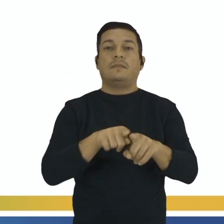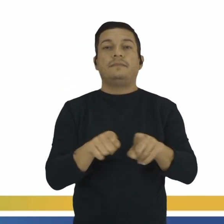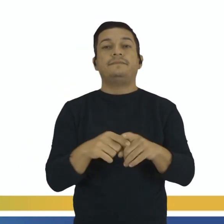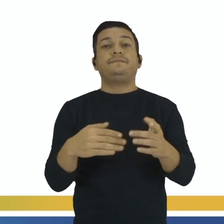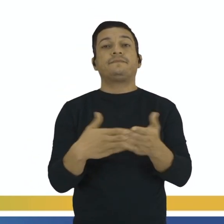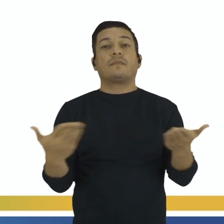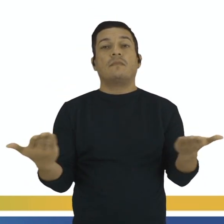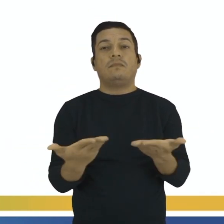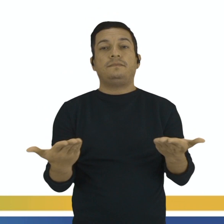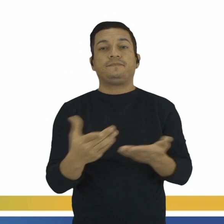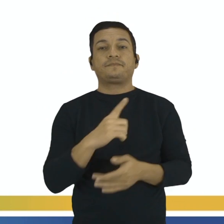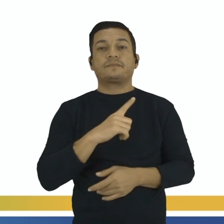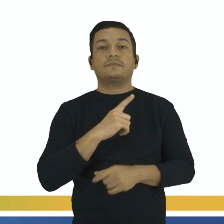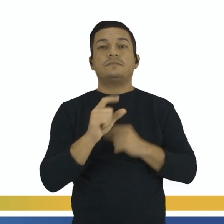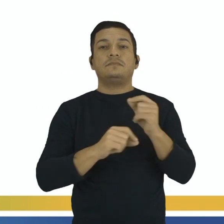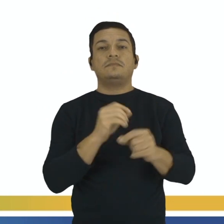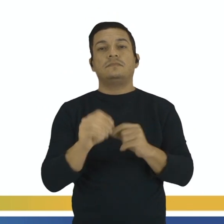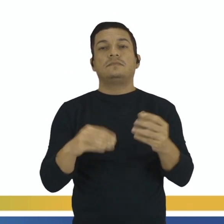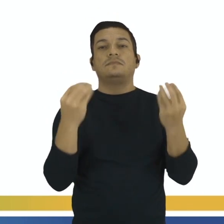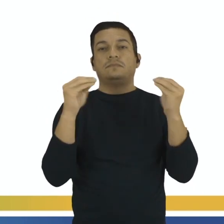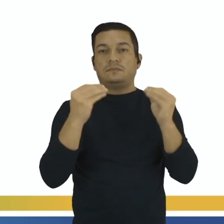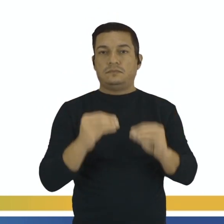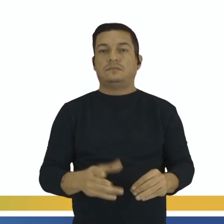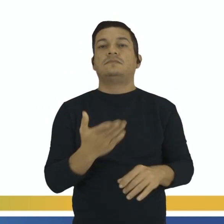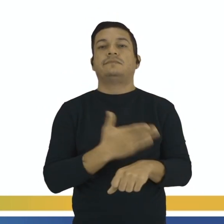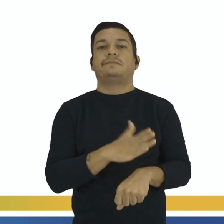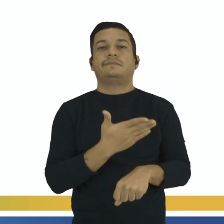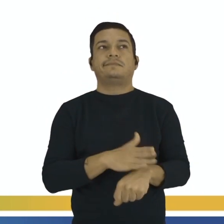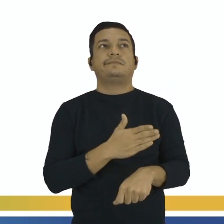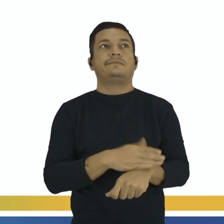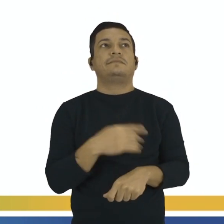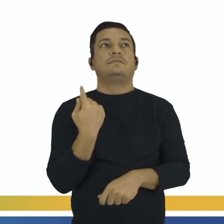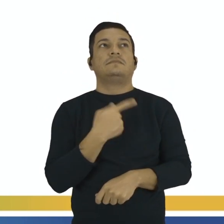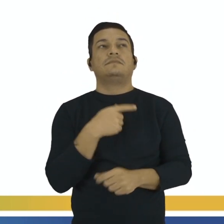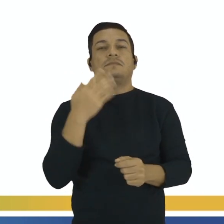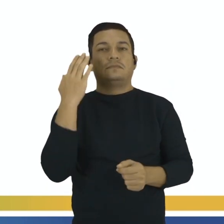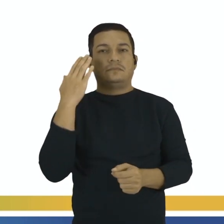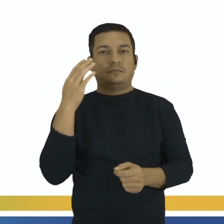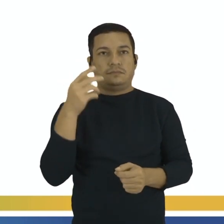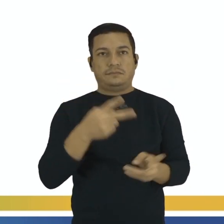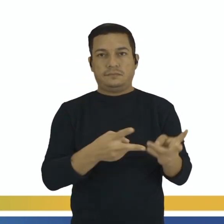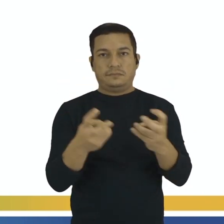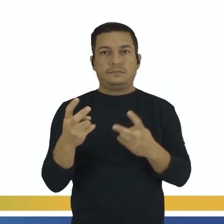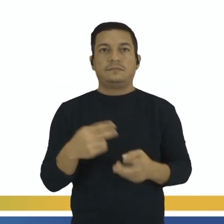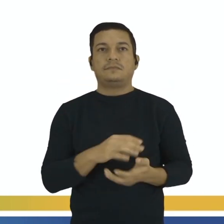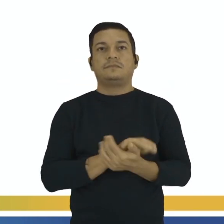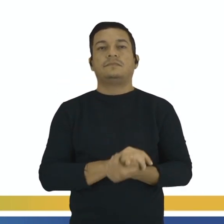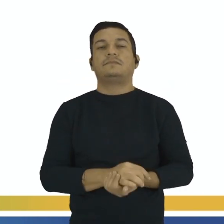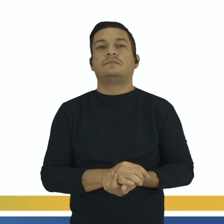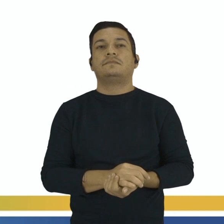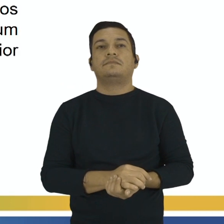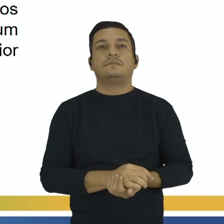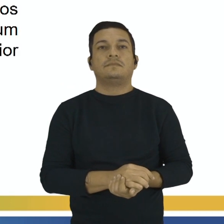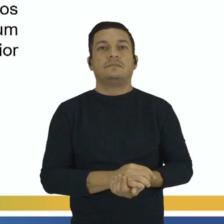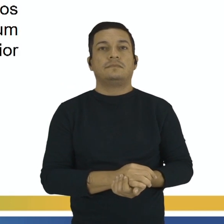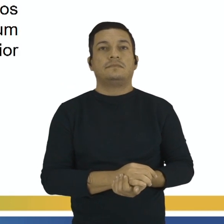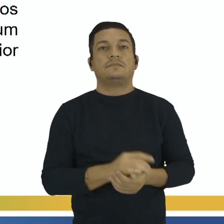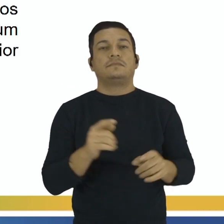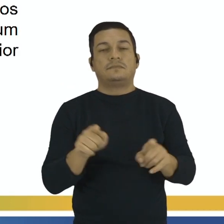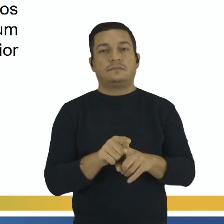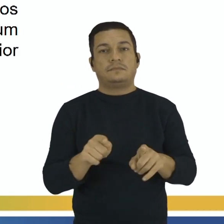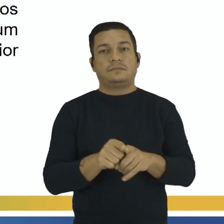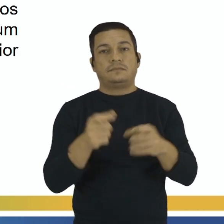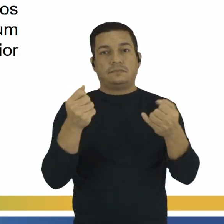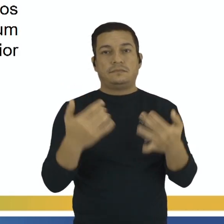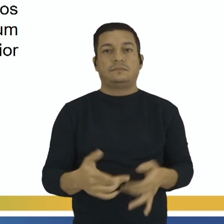hoje elas têm muitas aplicações na prática que nós vemos no nosso cotidiano. Ainda falando sobre